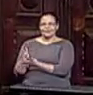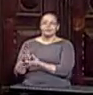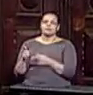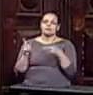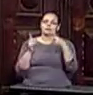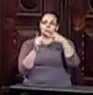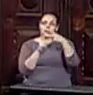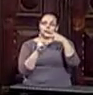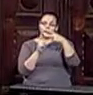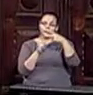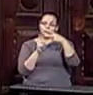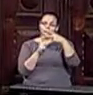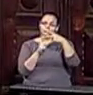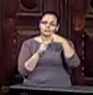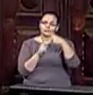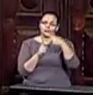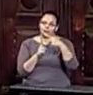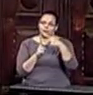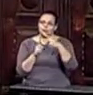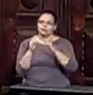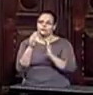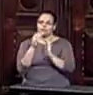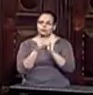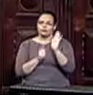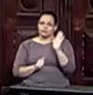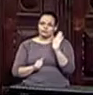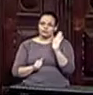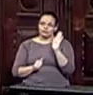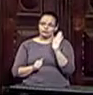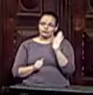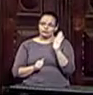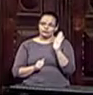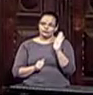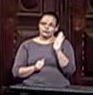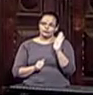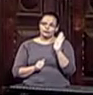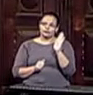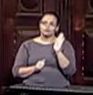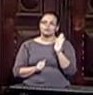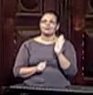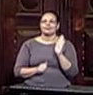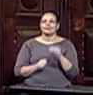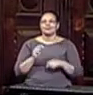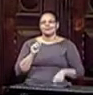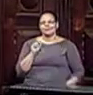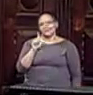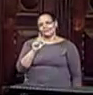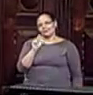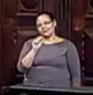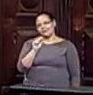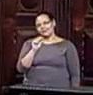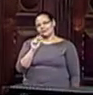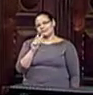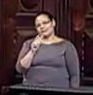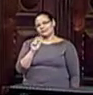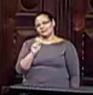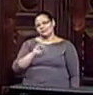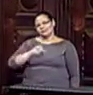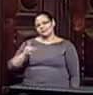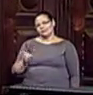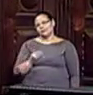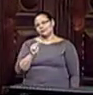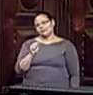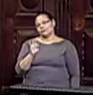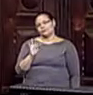segundo, que tirando a Operação Lava Jato, com